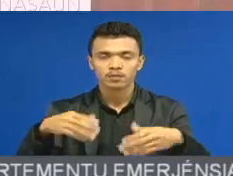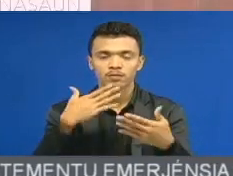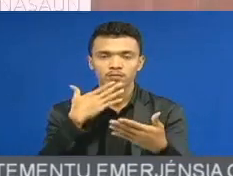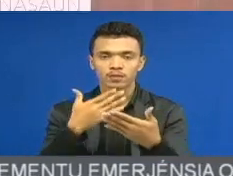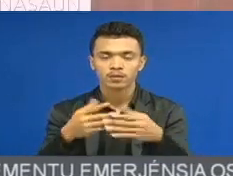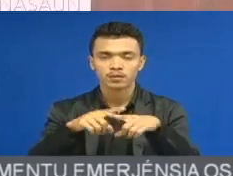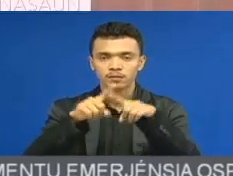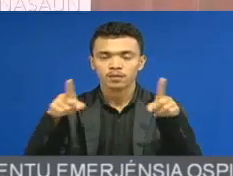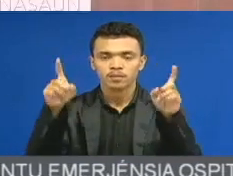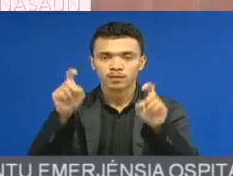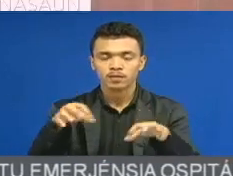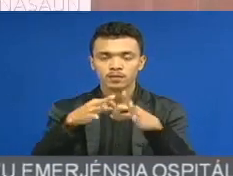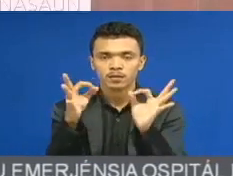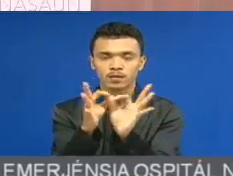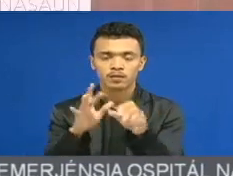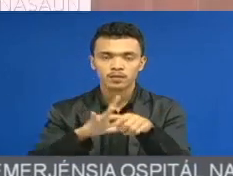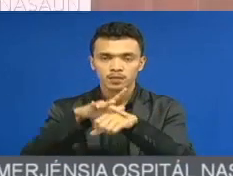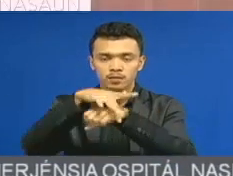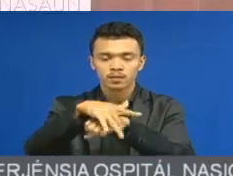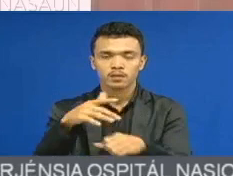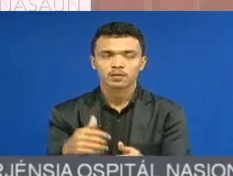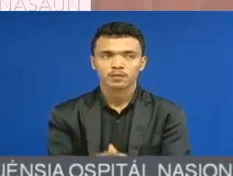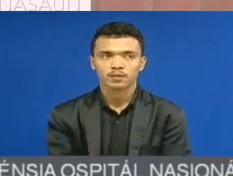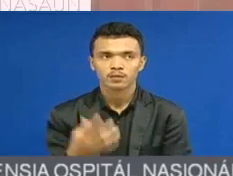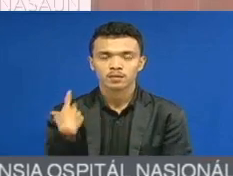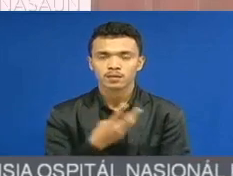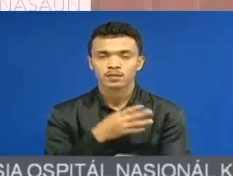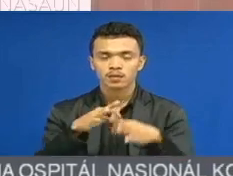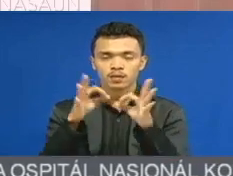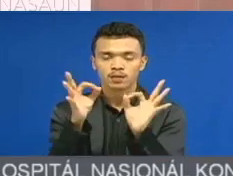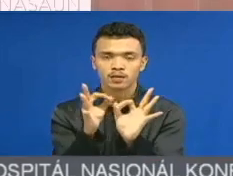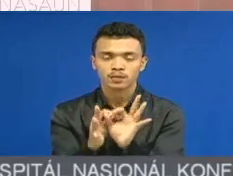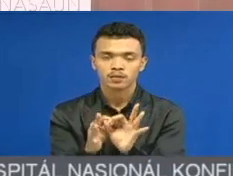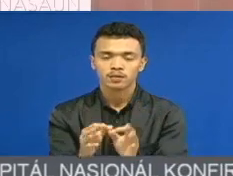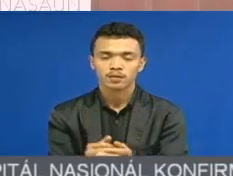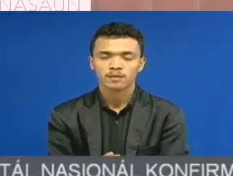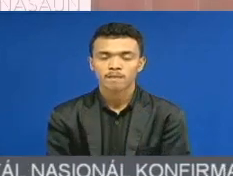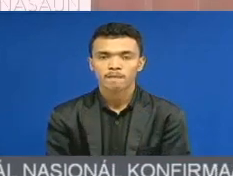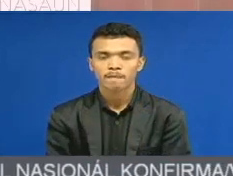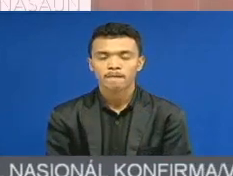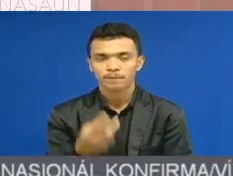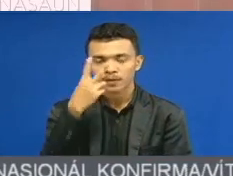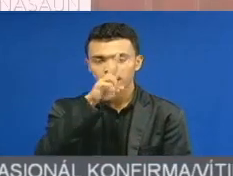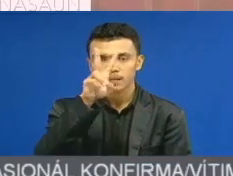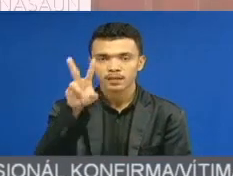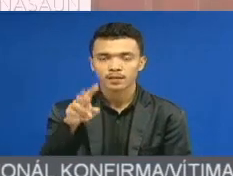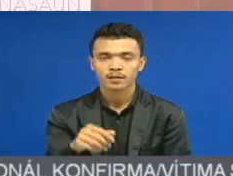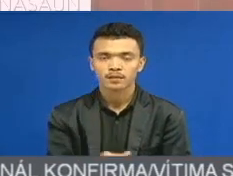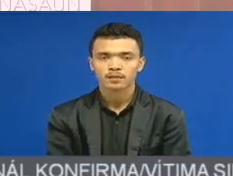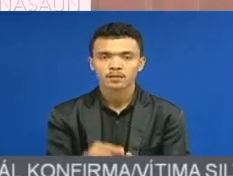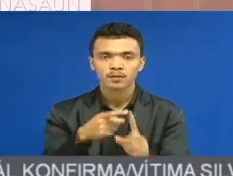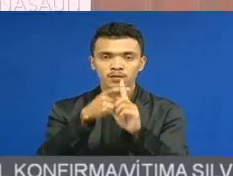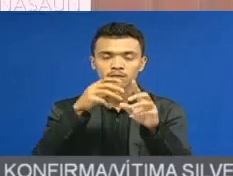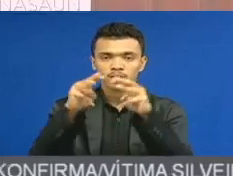hadia ma komunikasaun inglês dit. Nam tambane ma ko excelencia hatete ona. Ite sei hadia ba futuri ite sei hadia. Ite sei identifikar base de dados ne khusi kada